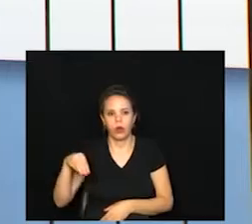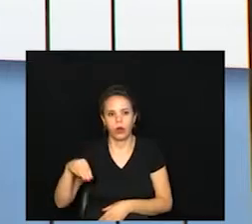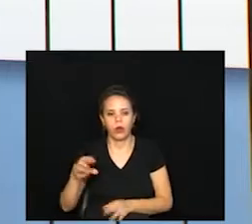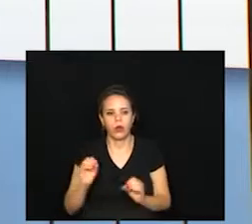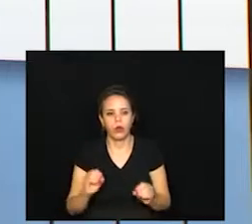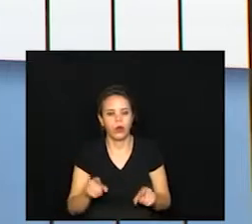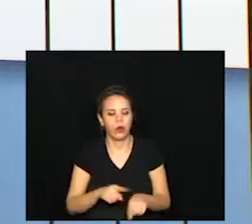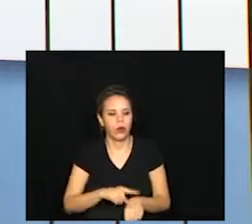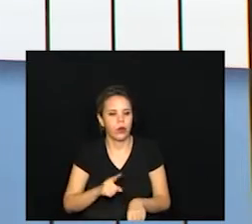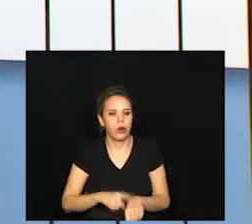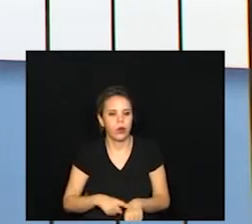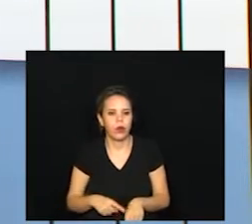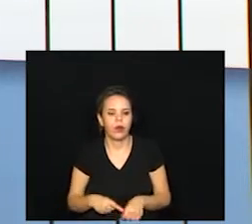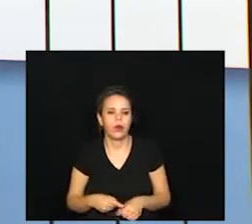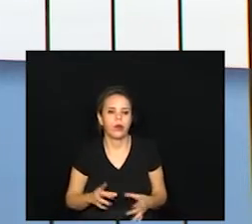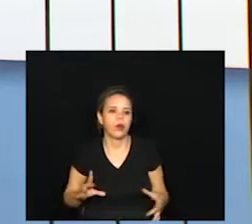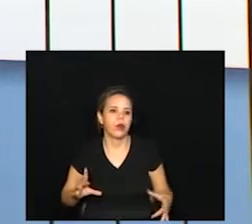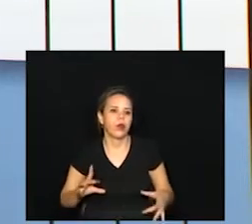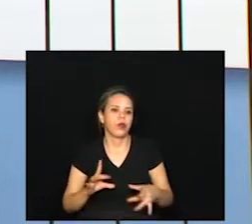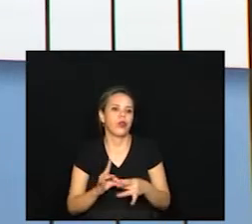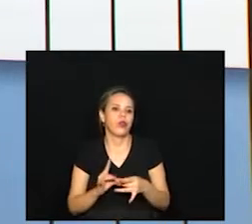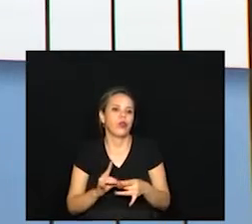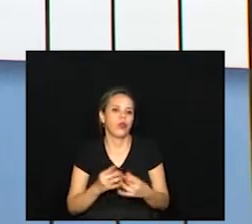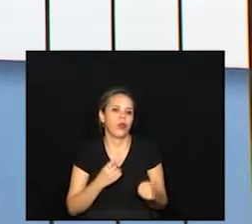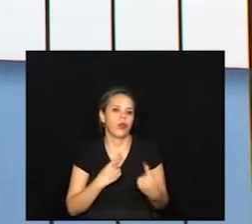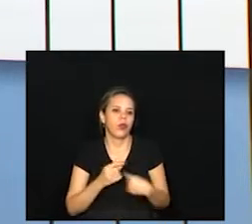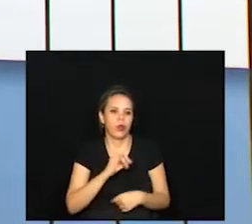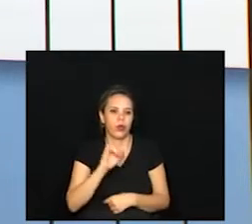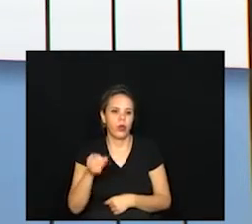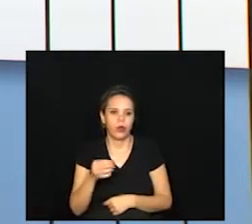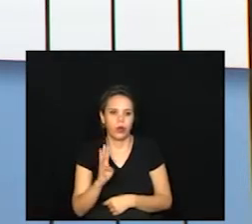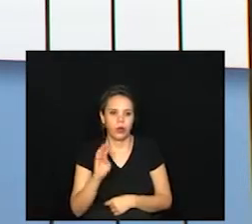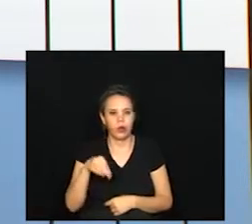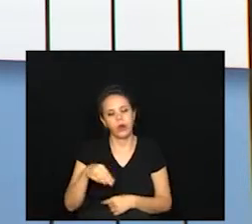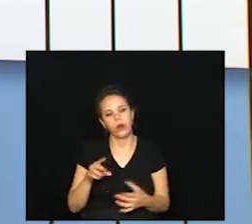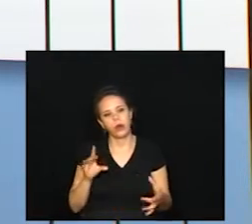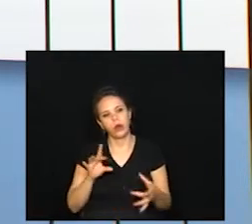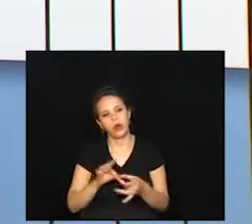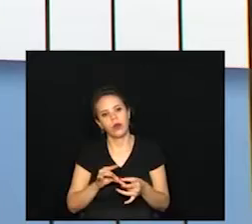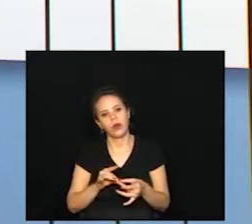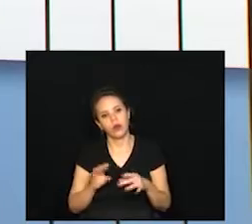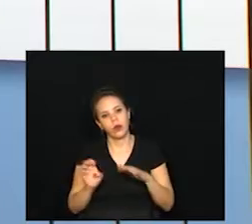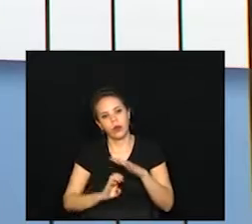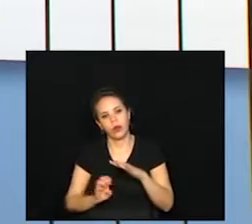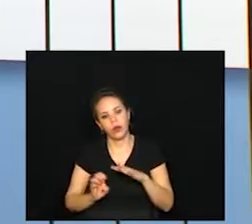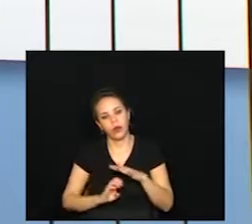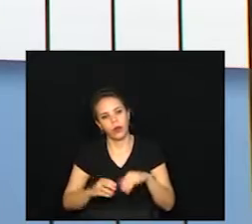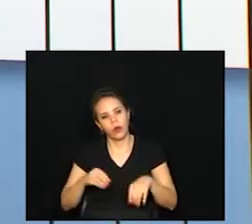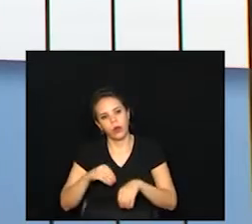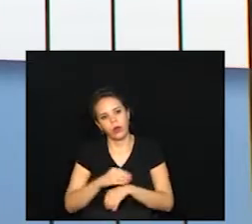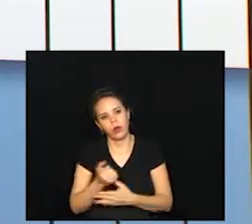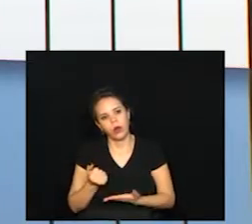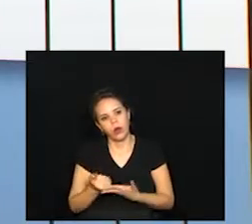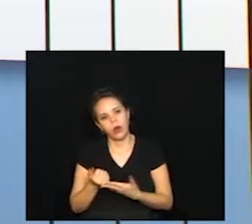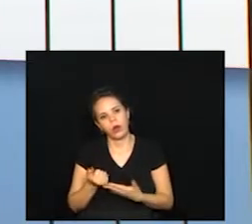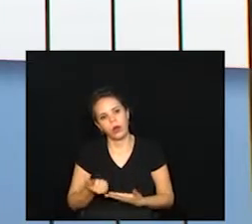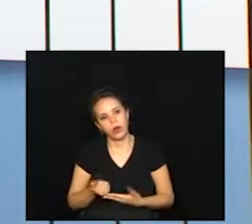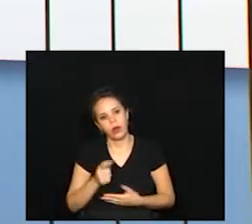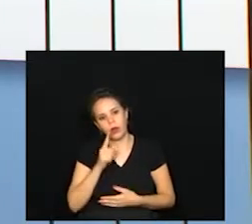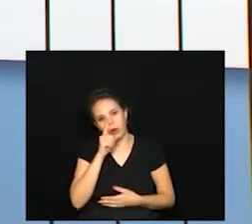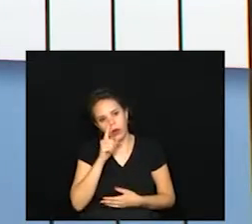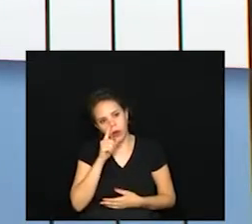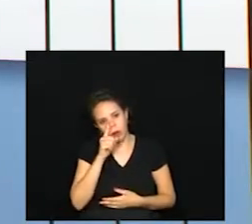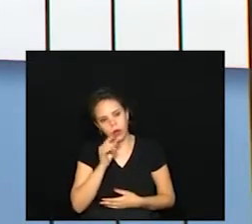hora, essa alça de acesso direto à avenida, de acordo com a concessionária, traria muito perigo,